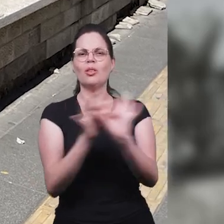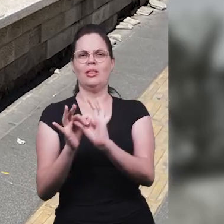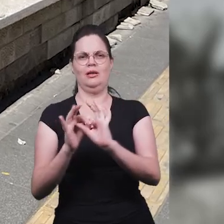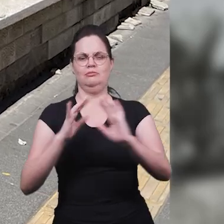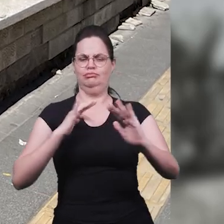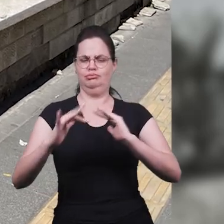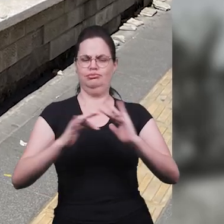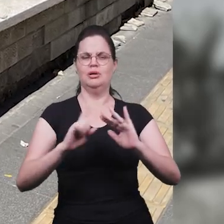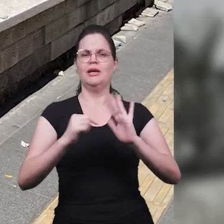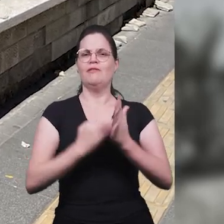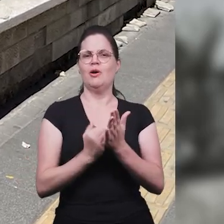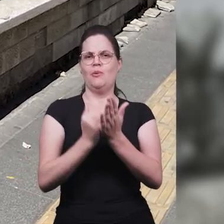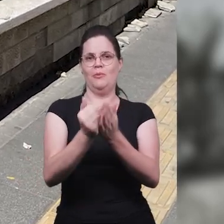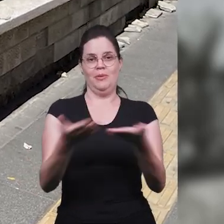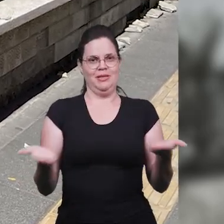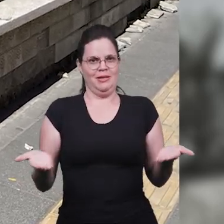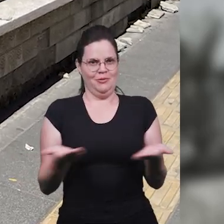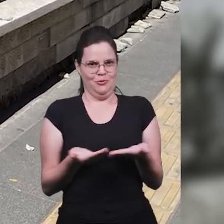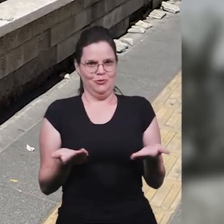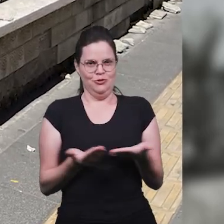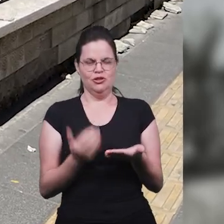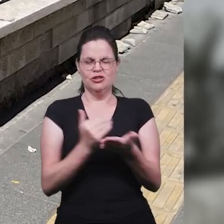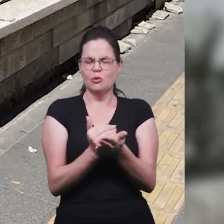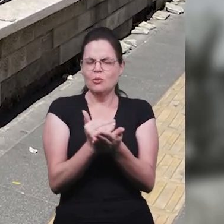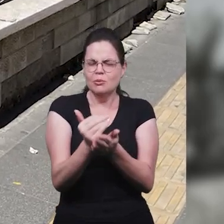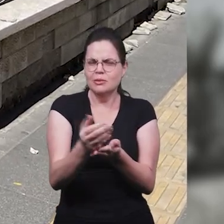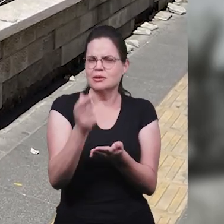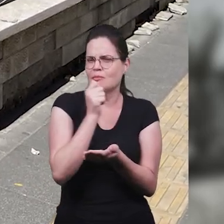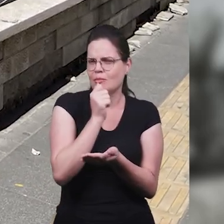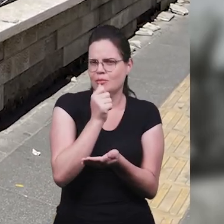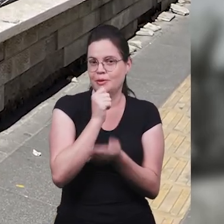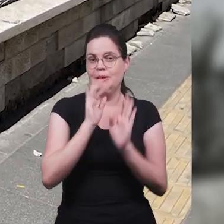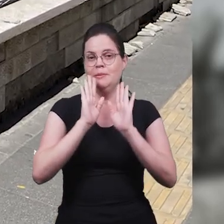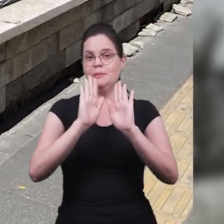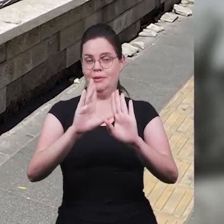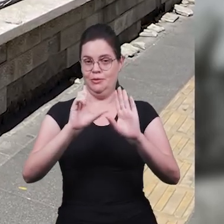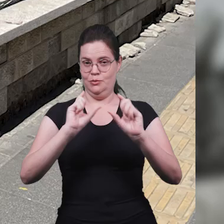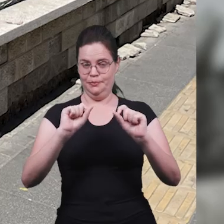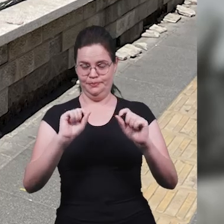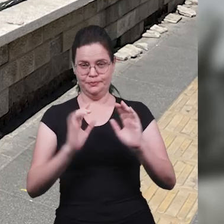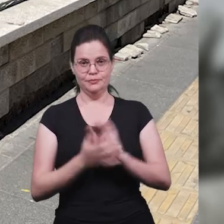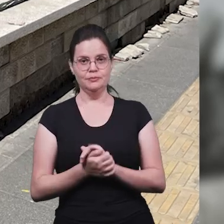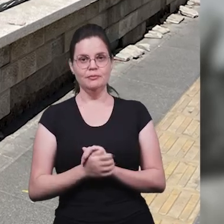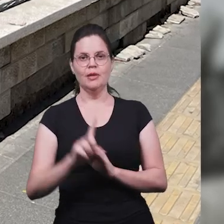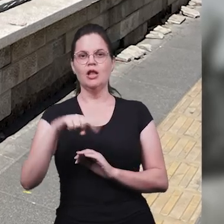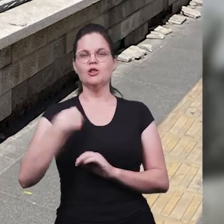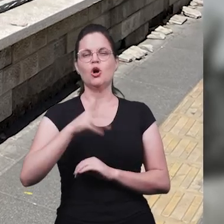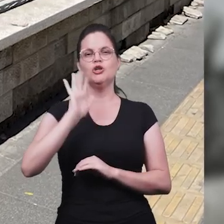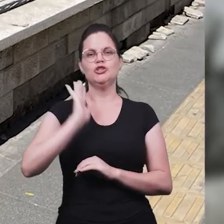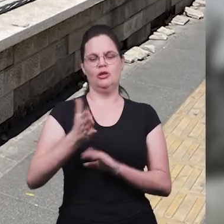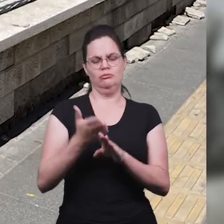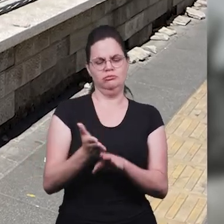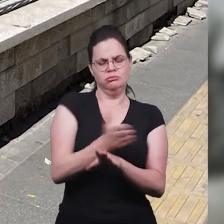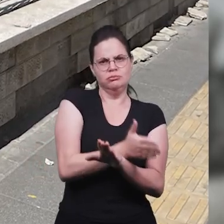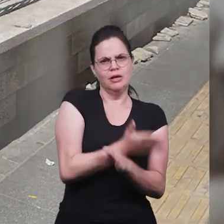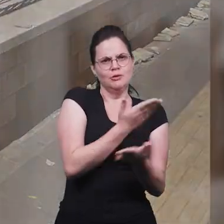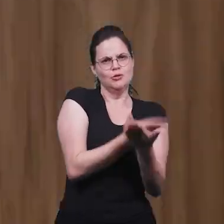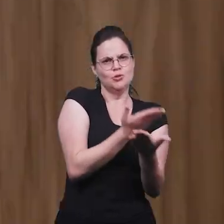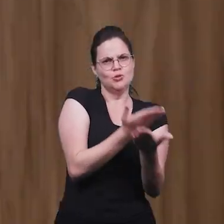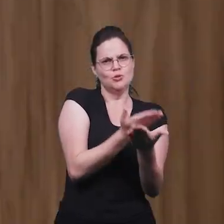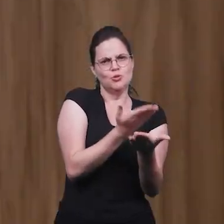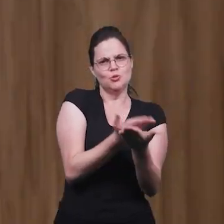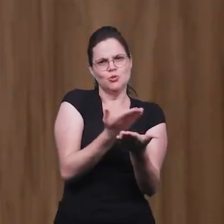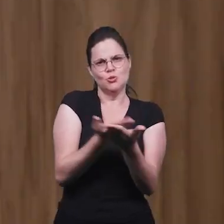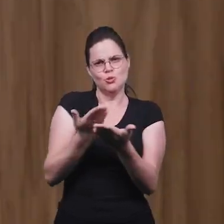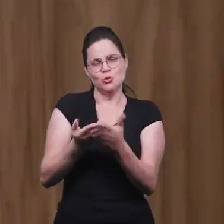situar didaticamente o ponto que nós iremos iniciar hoje. Estamos ainda introduzindo o assunto. Mas aí o que acontece? Nós já